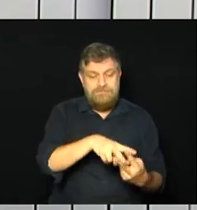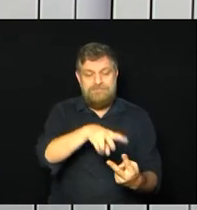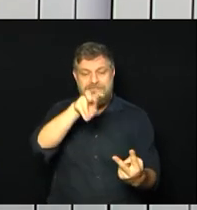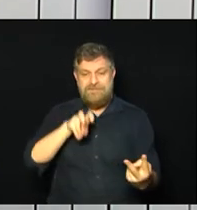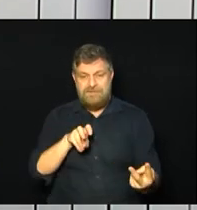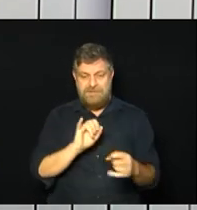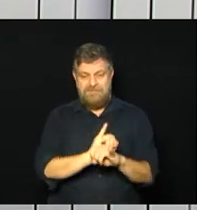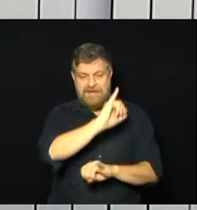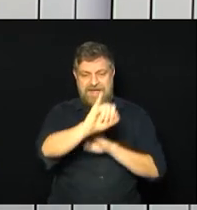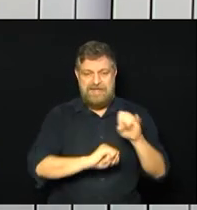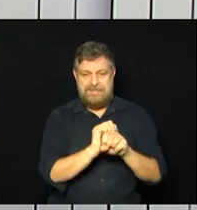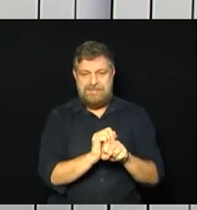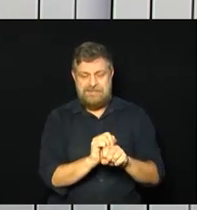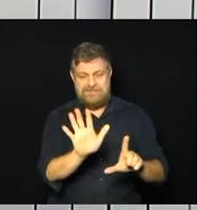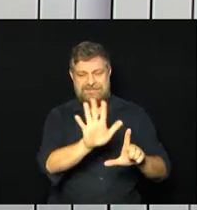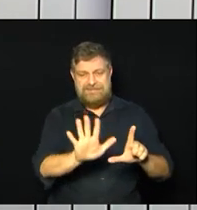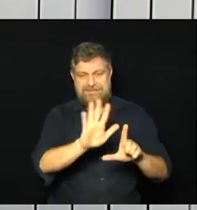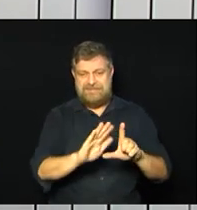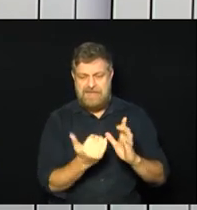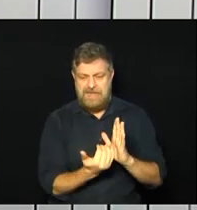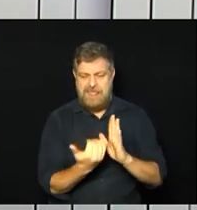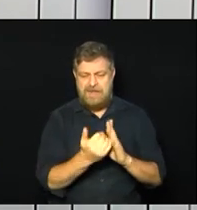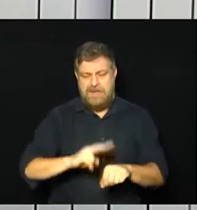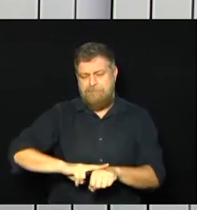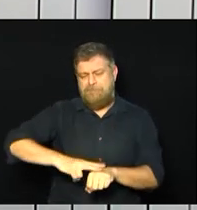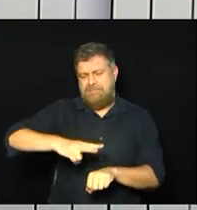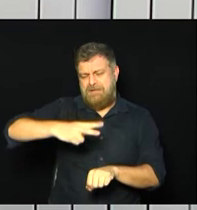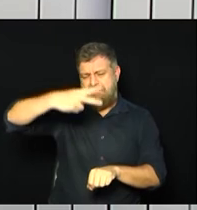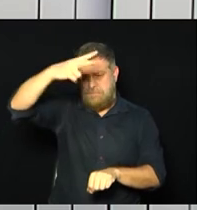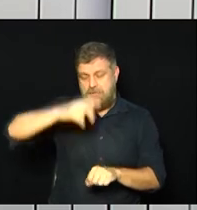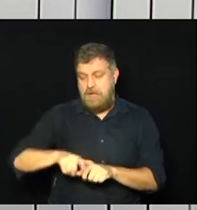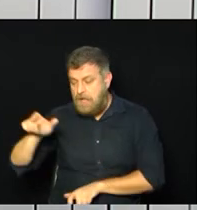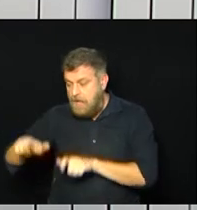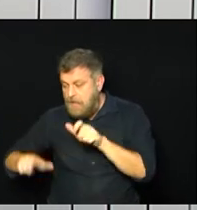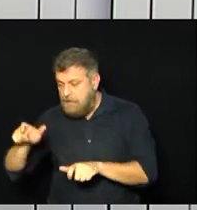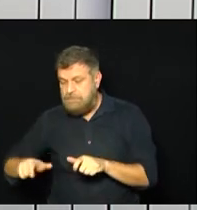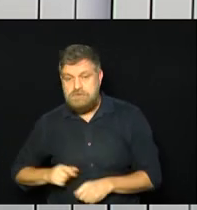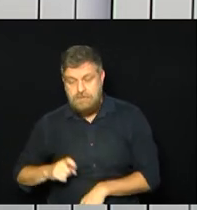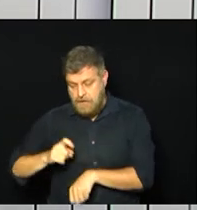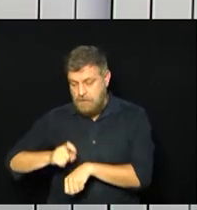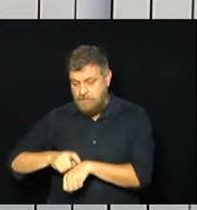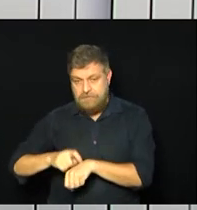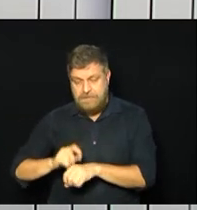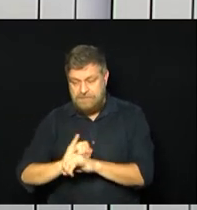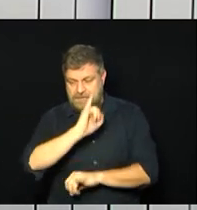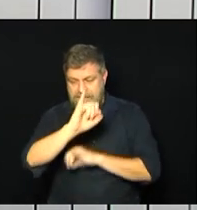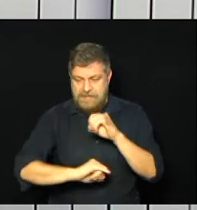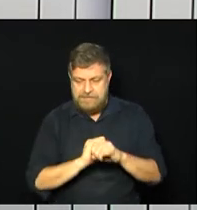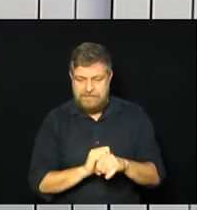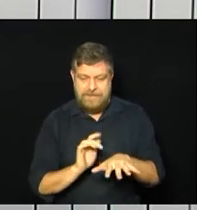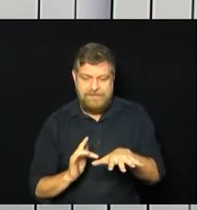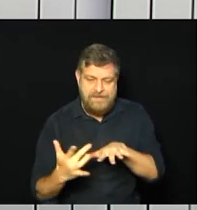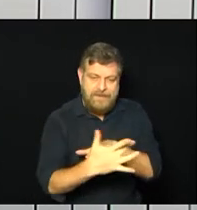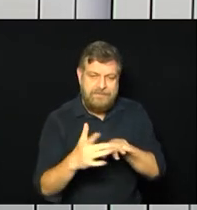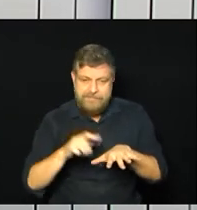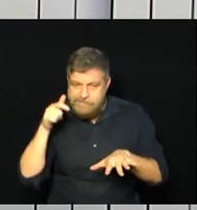ele se expandiu muito, né? Acho que muitas pessoas passam uma boa parte do tempo na internet, em redes